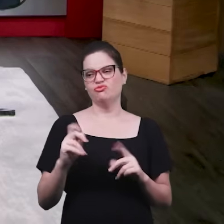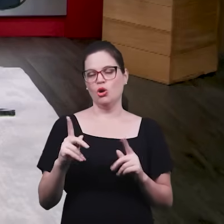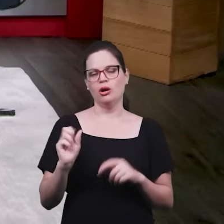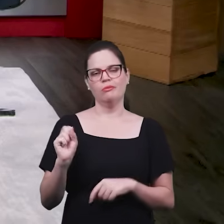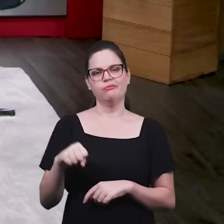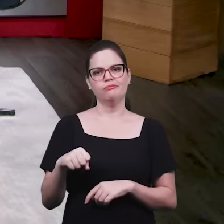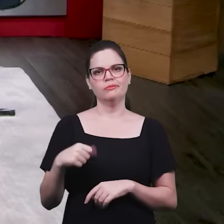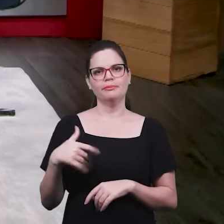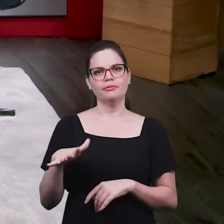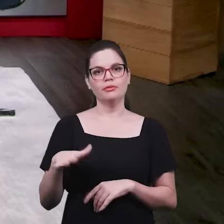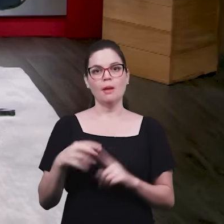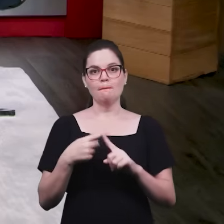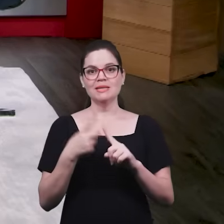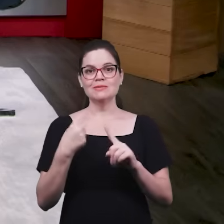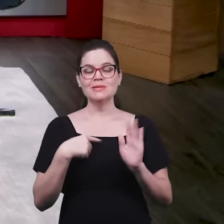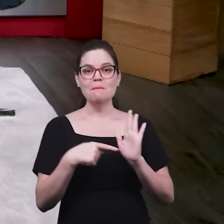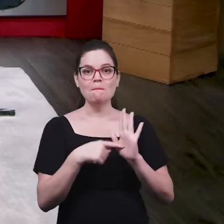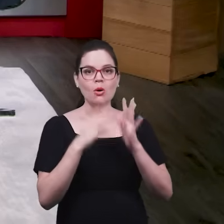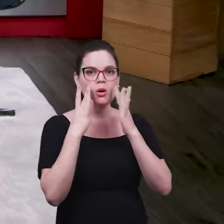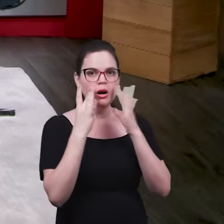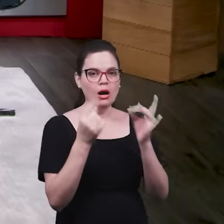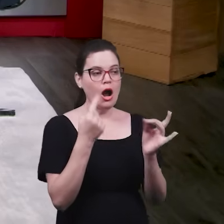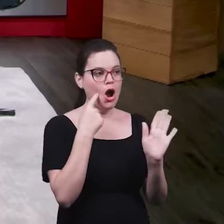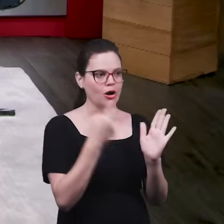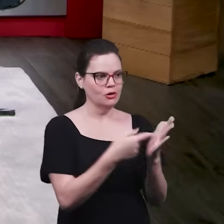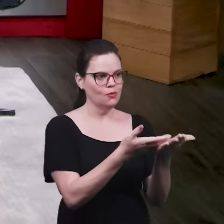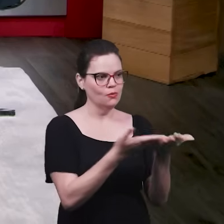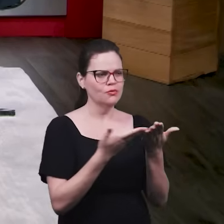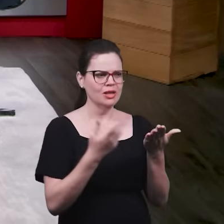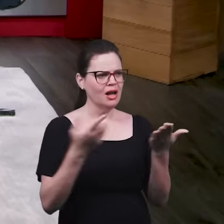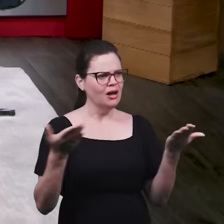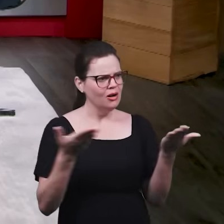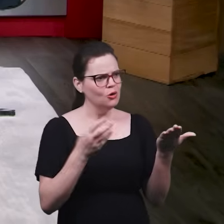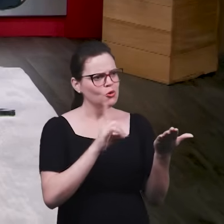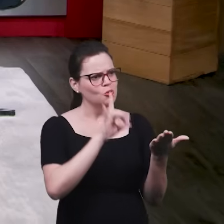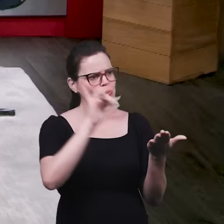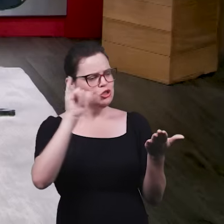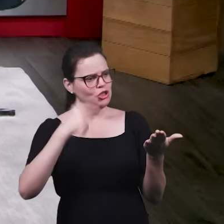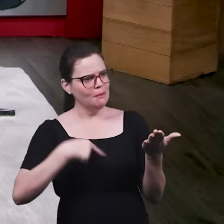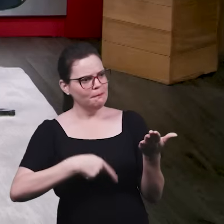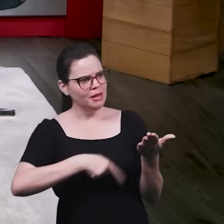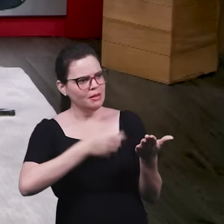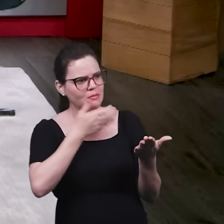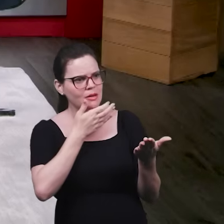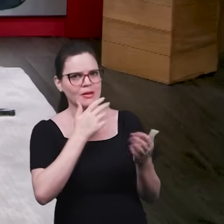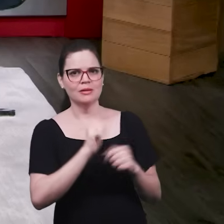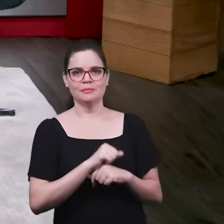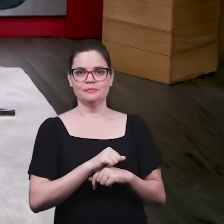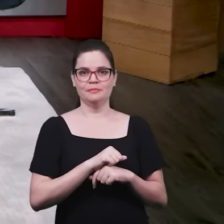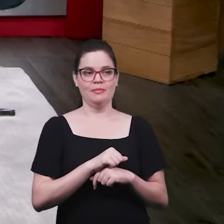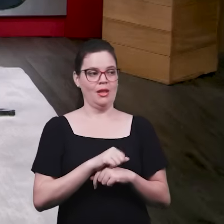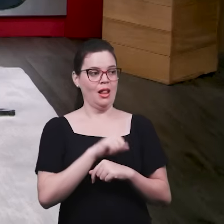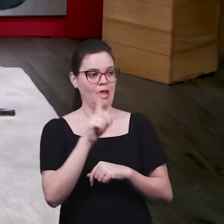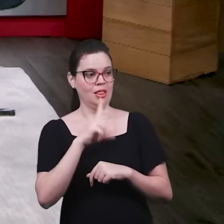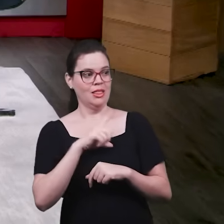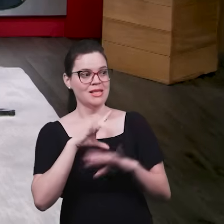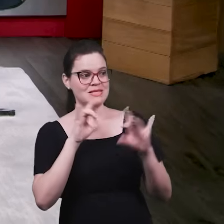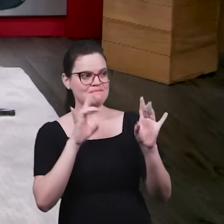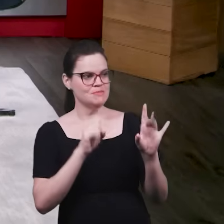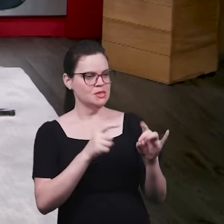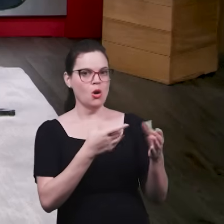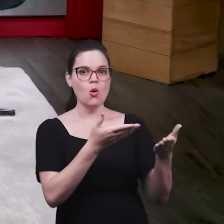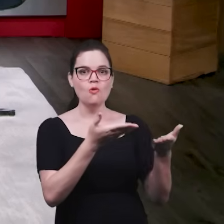genérica. Mas se você mostra para ele que aquele convite tem valor, por exemplo, você colocou como uma meta 5 pessoas.